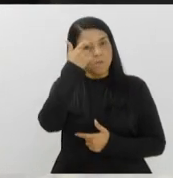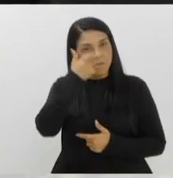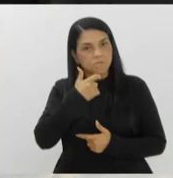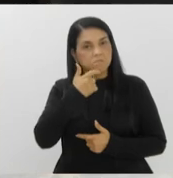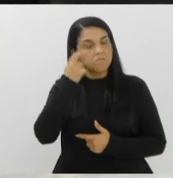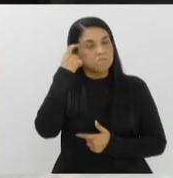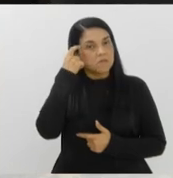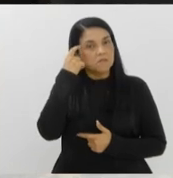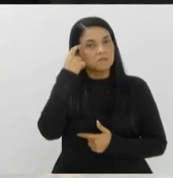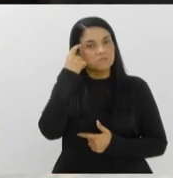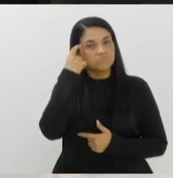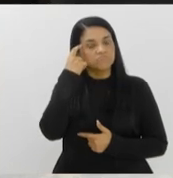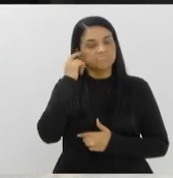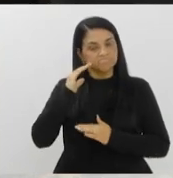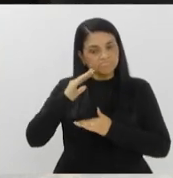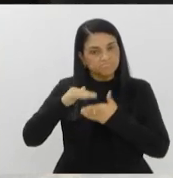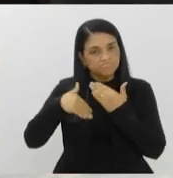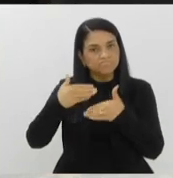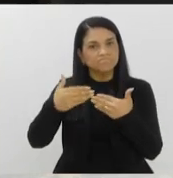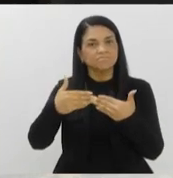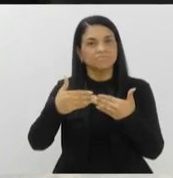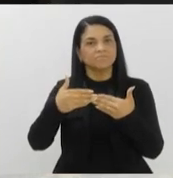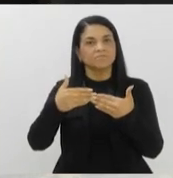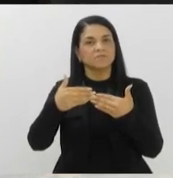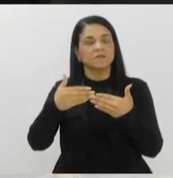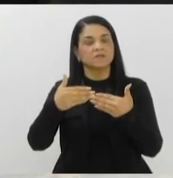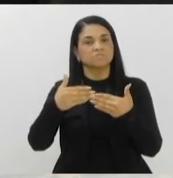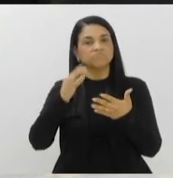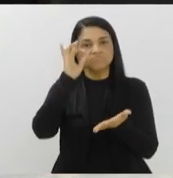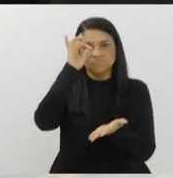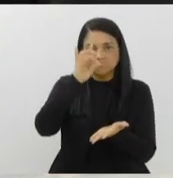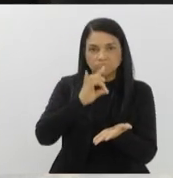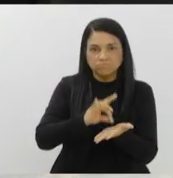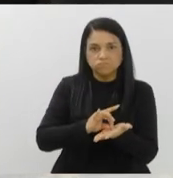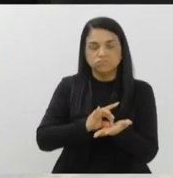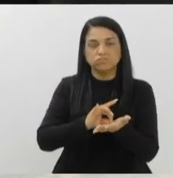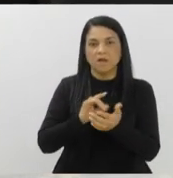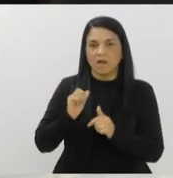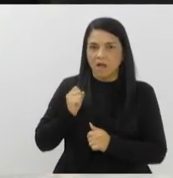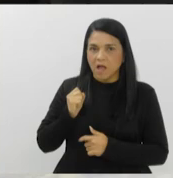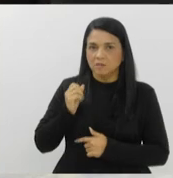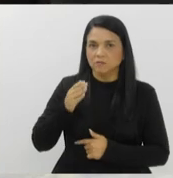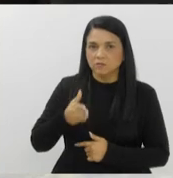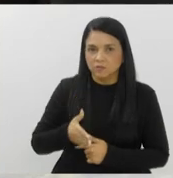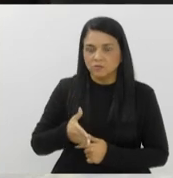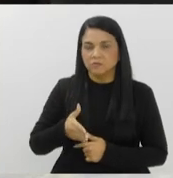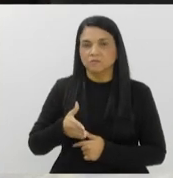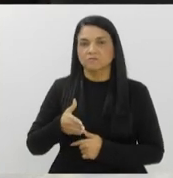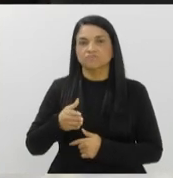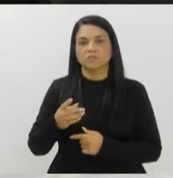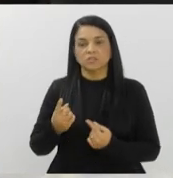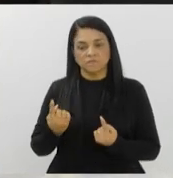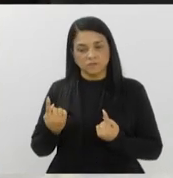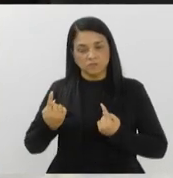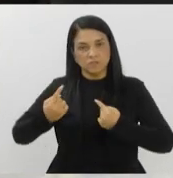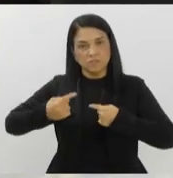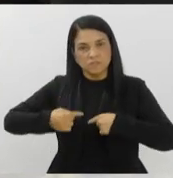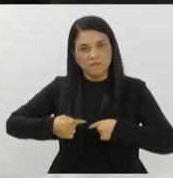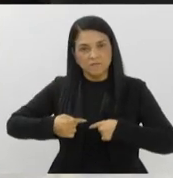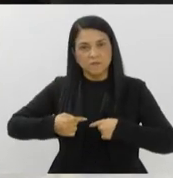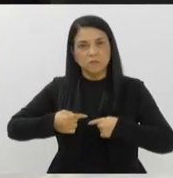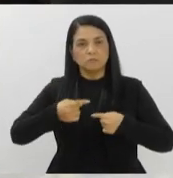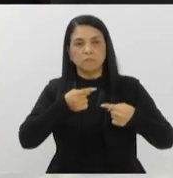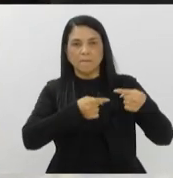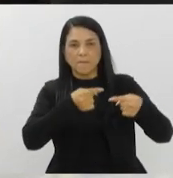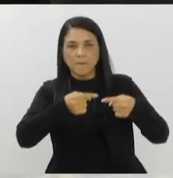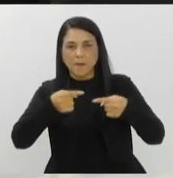daqui avançamos para questões concretas que vão de encontro com esses desafios, não é? De debater,